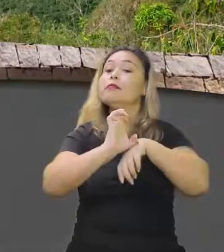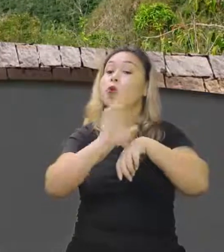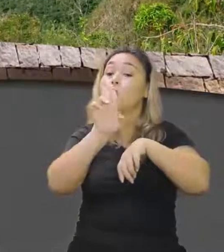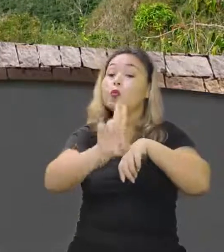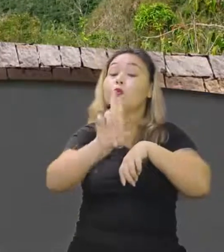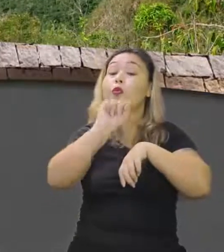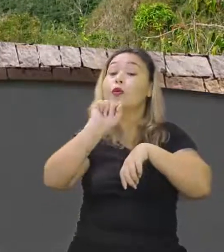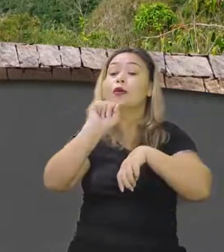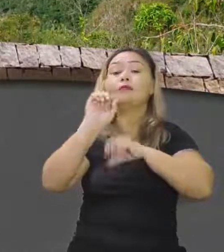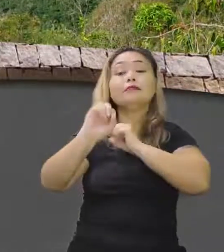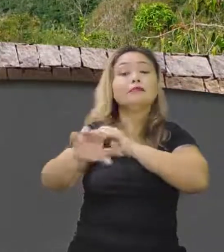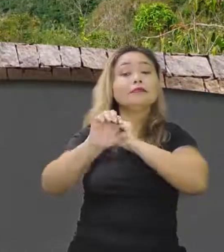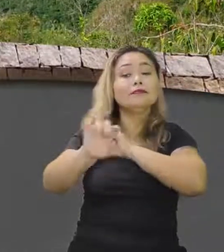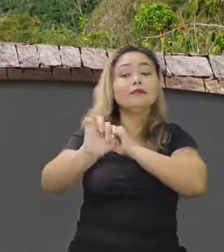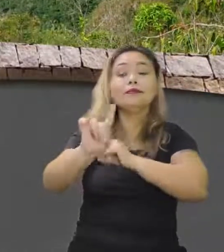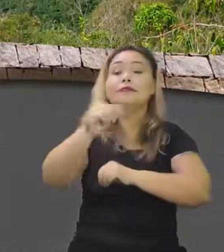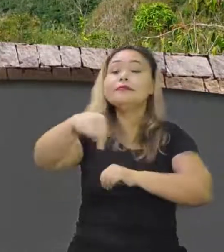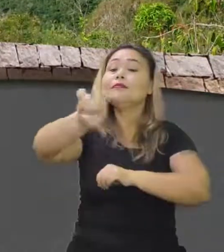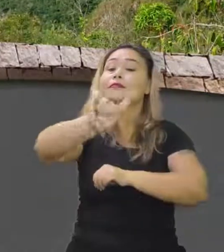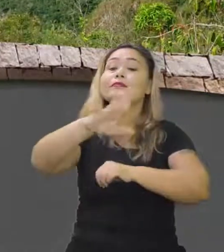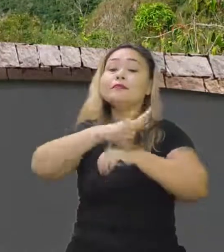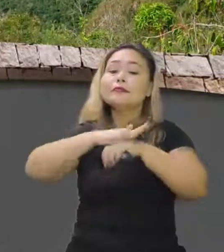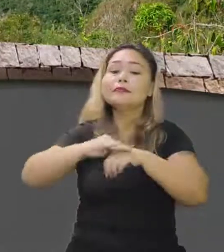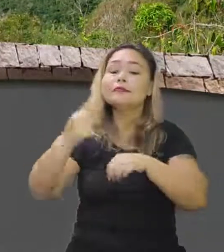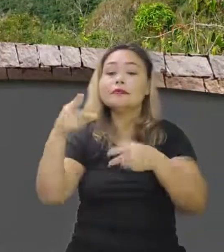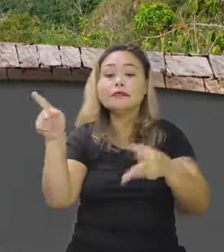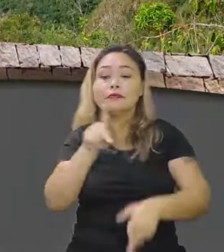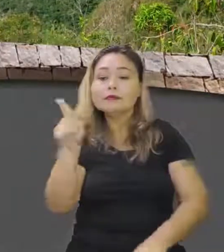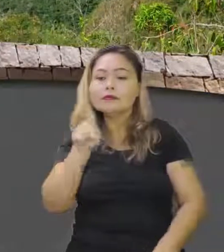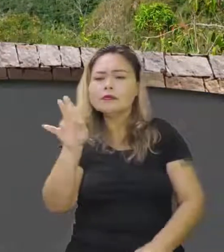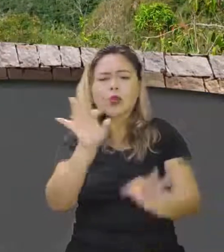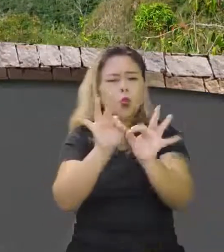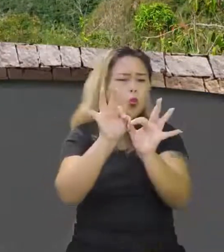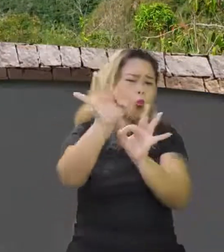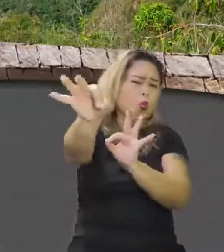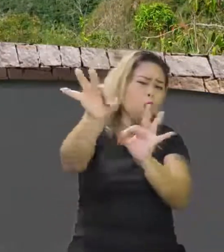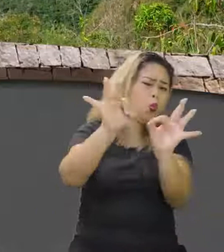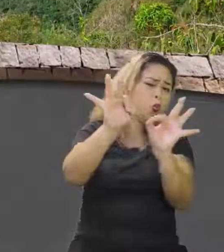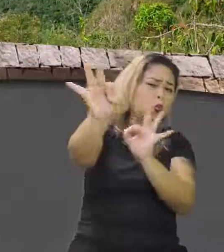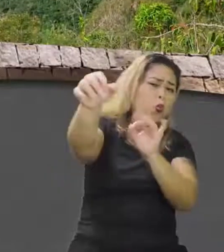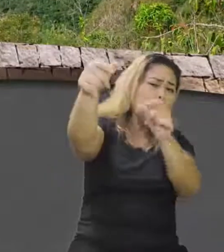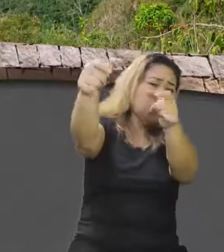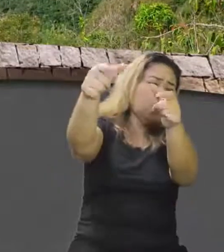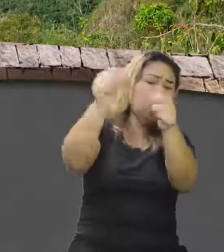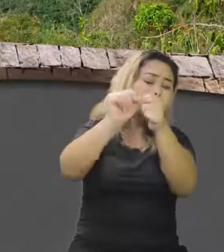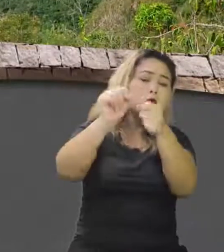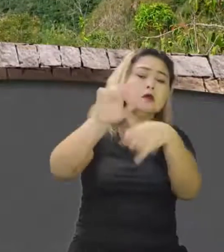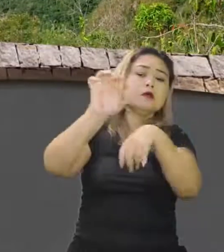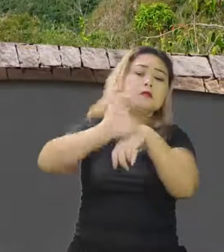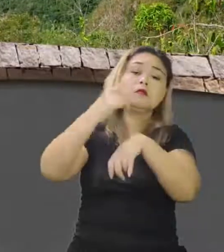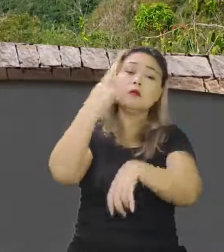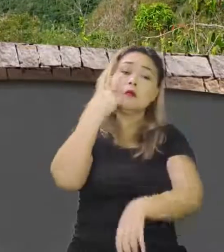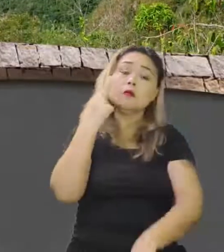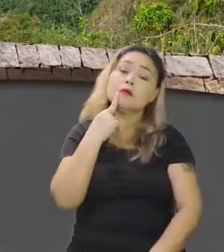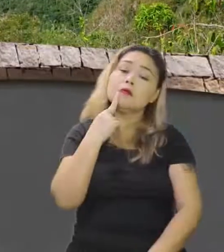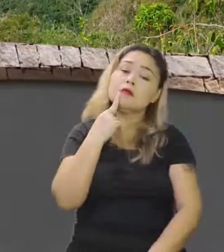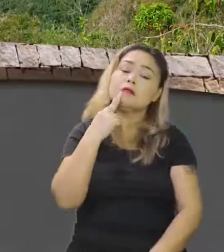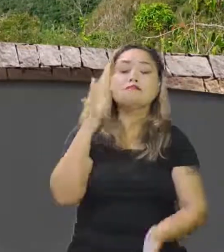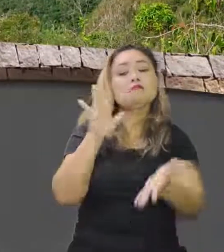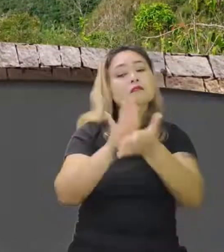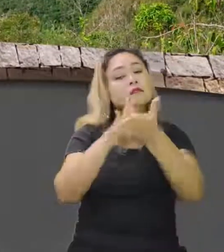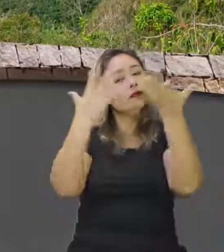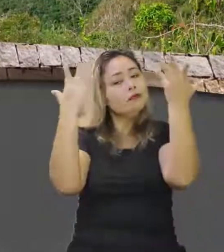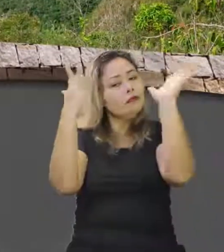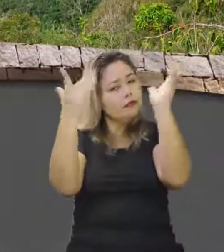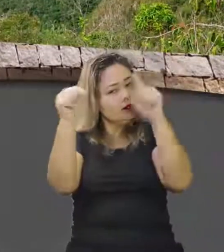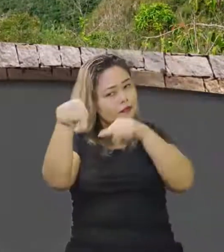educação. Vocês, meus queridos professores, que estão aí nos mais longínquos lugares do Estado de Rondônia,